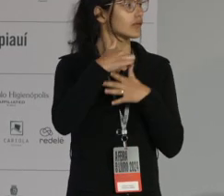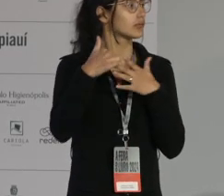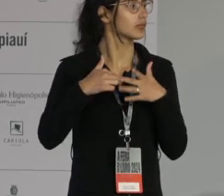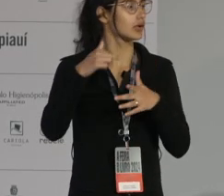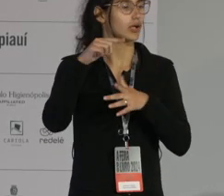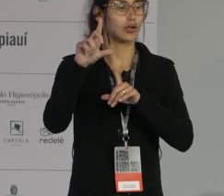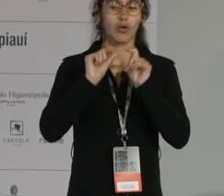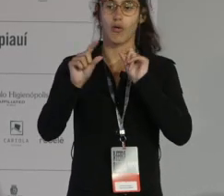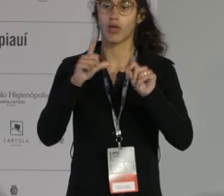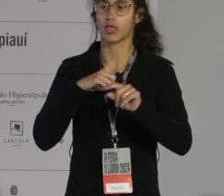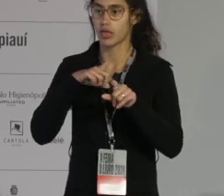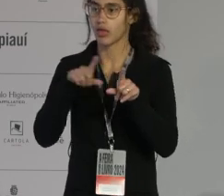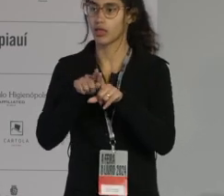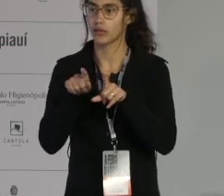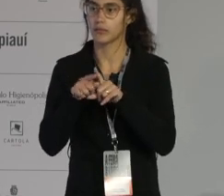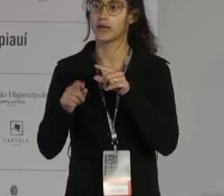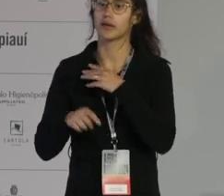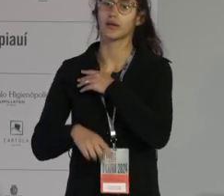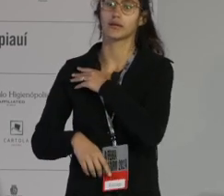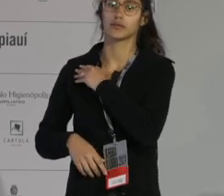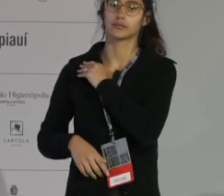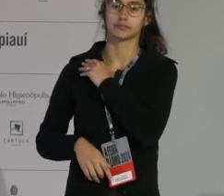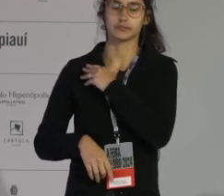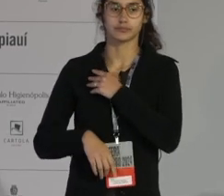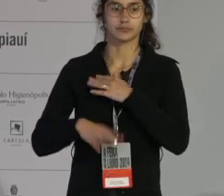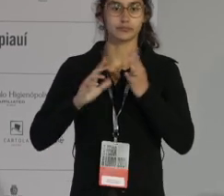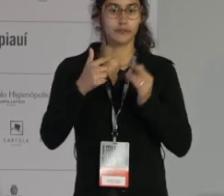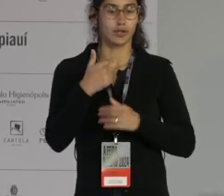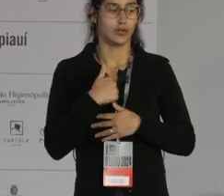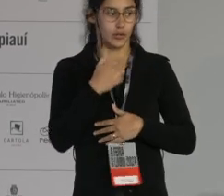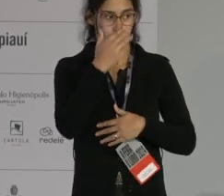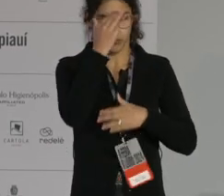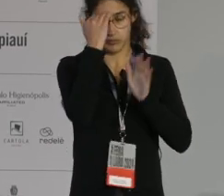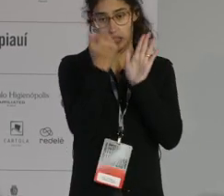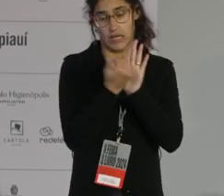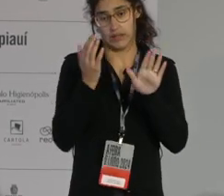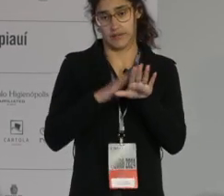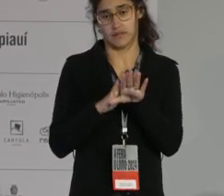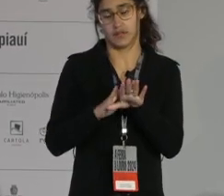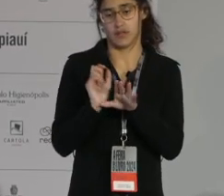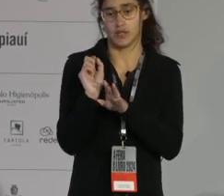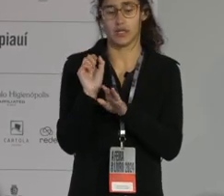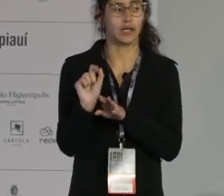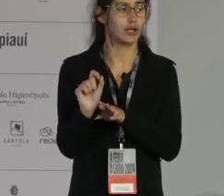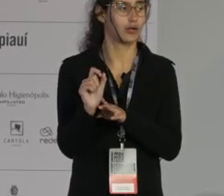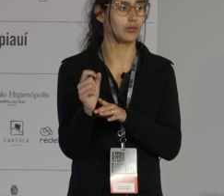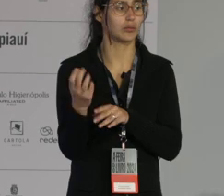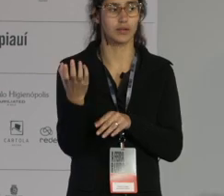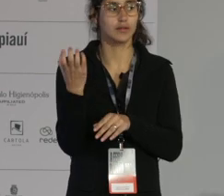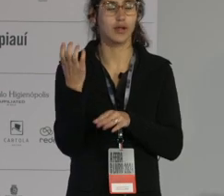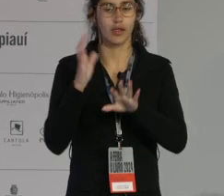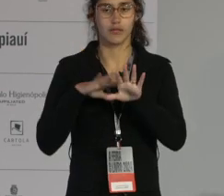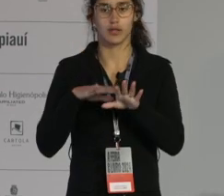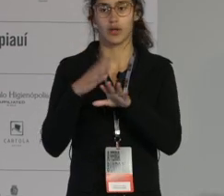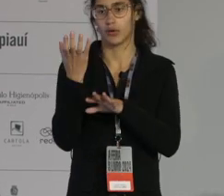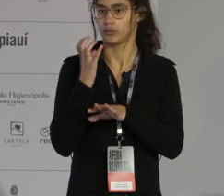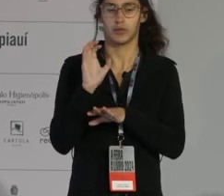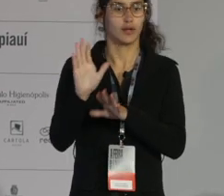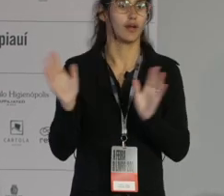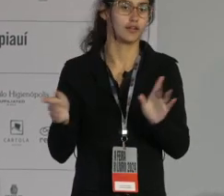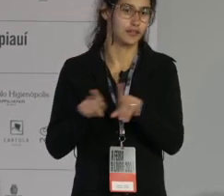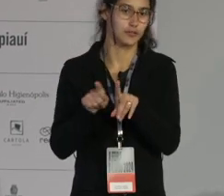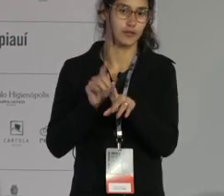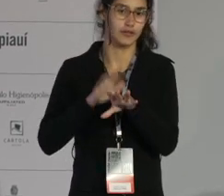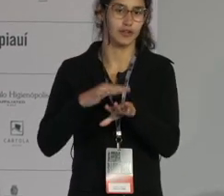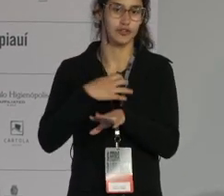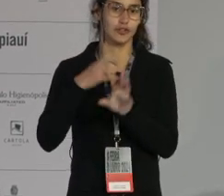adjetivos, que é tudo que eu sou obrigada a fazer, nem que eu nem que eu quisesse. Eu não quero mais também